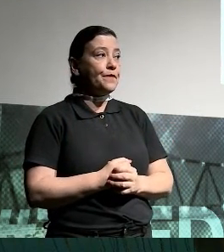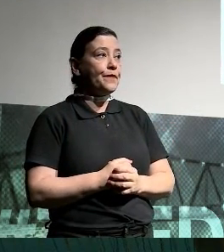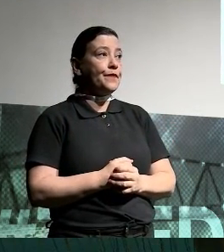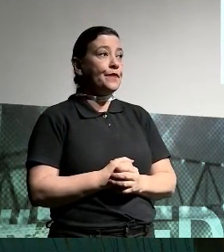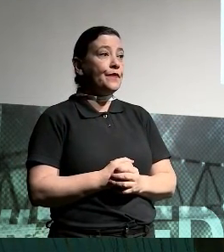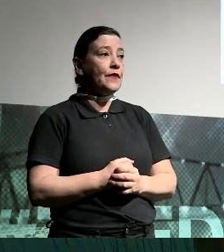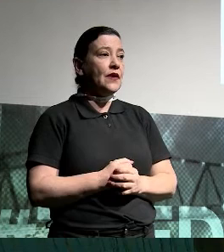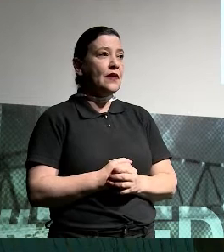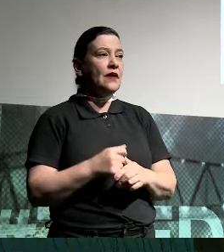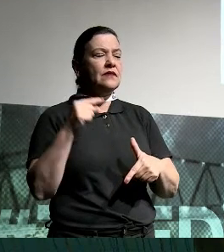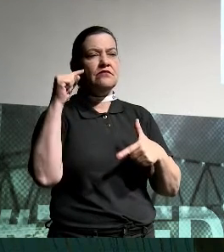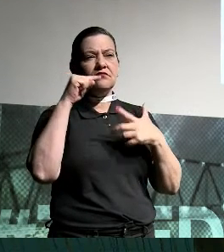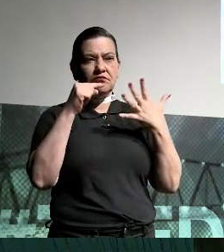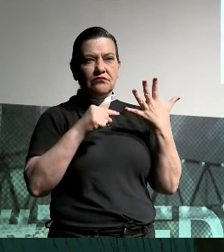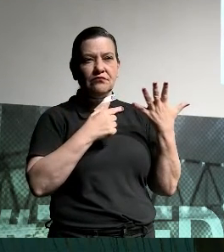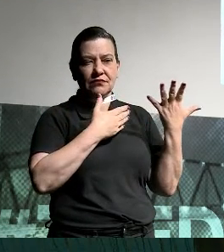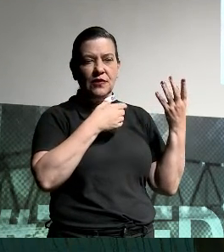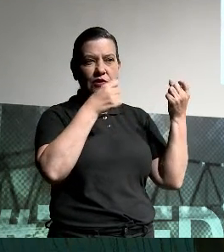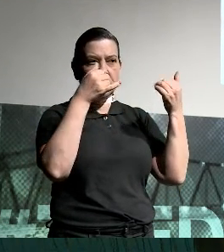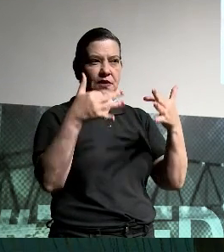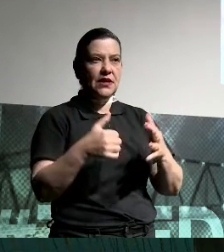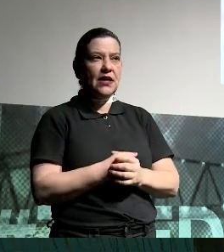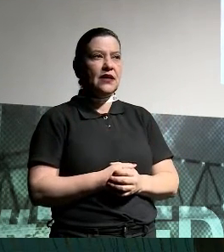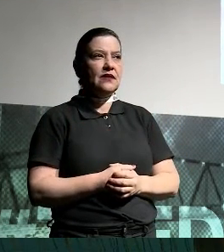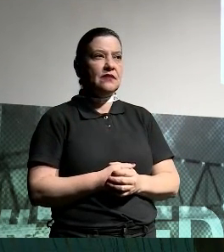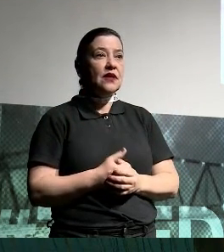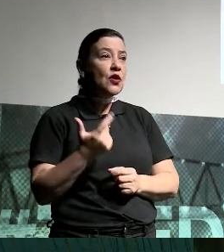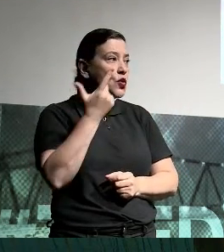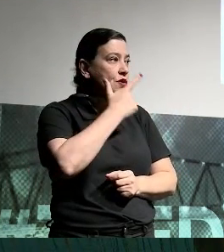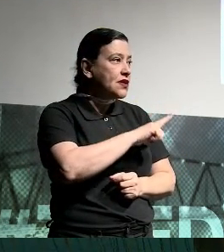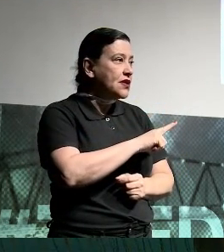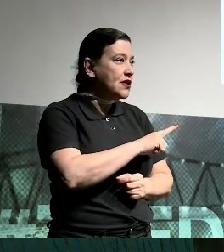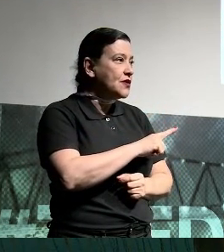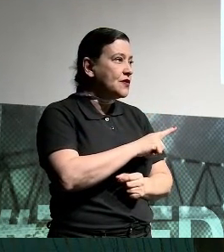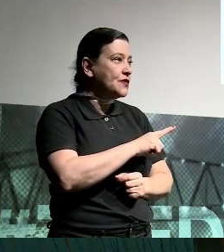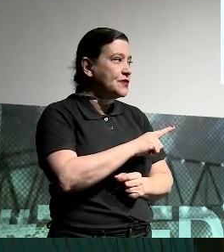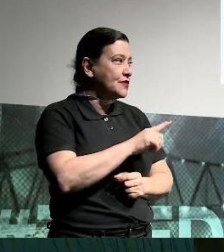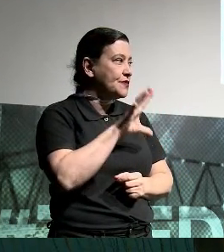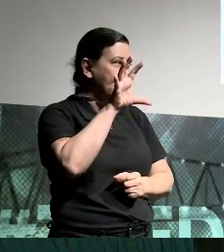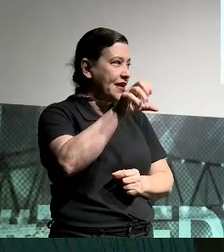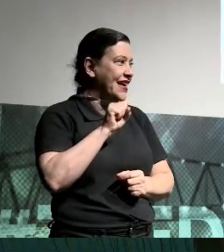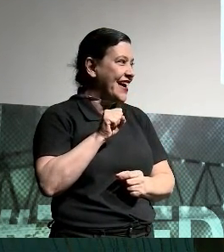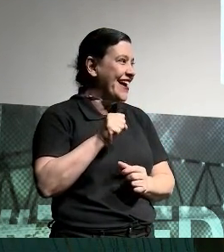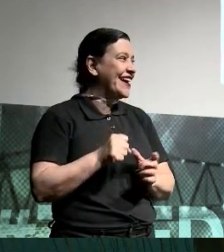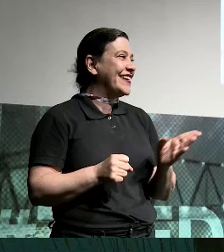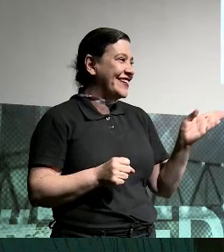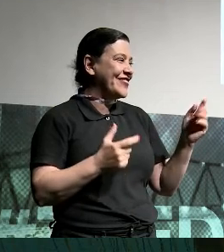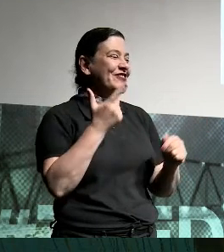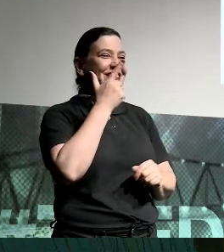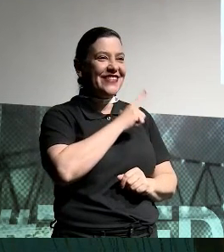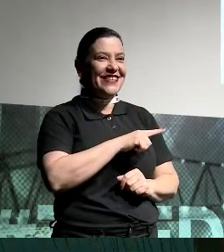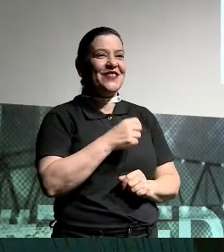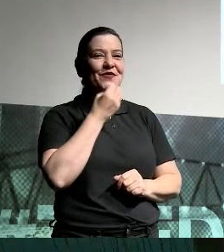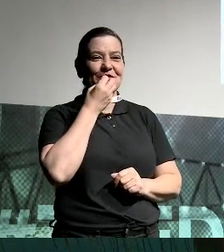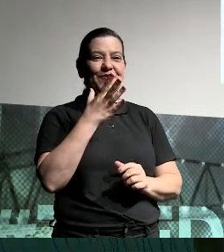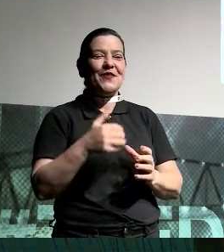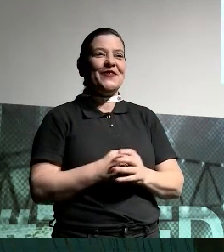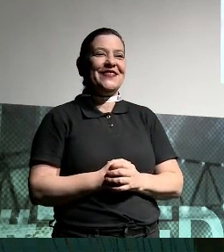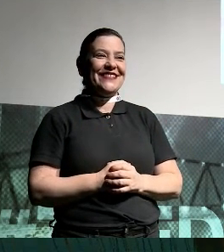um conjunto de tudo que a gente viu aqui, né? Alguém da plateia conseguiu pegar esses 100 BRLCs? Conseguiu? Aí, bravo, muito bom, muito